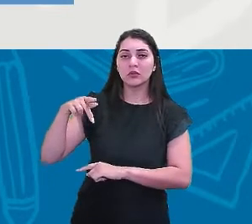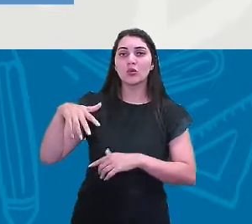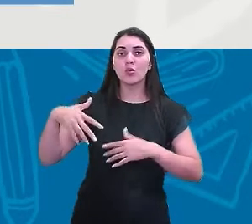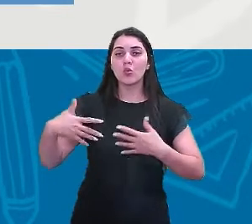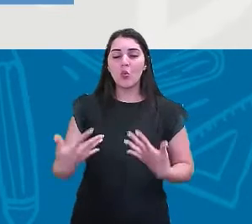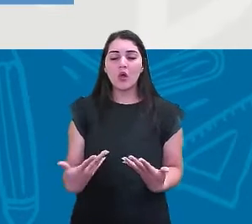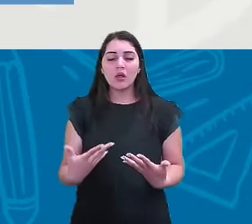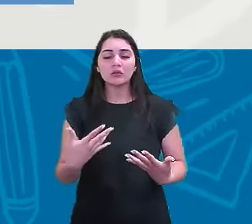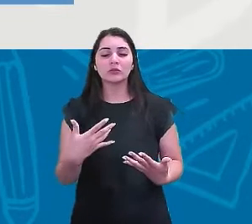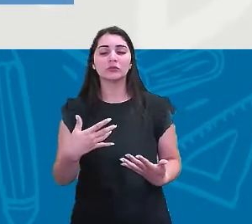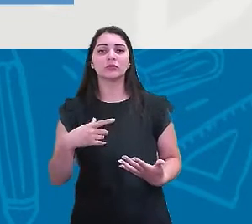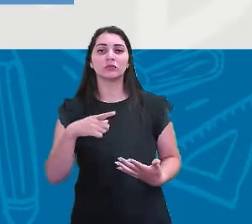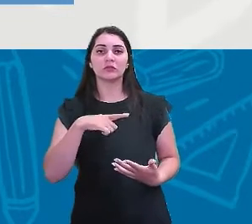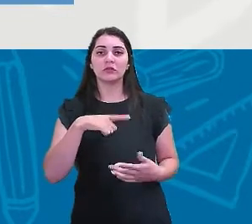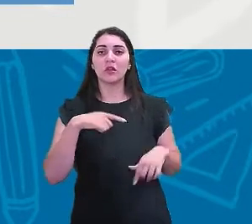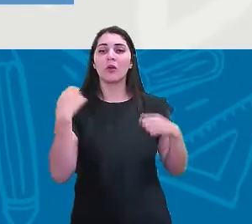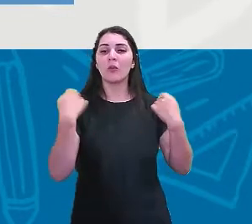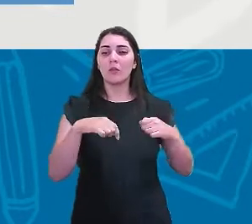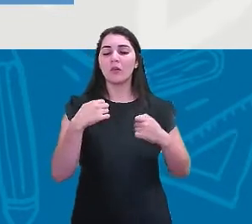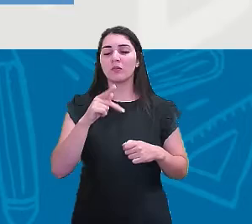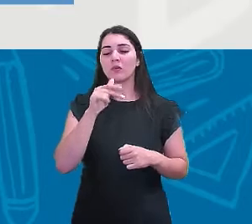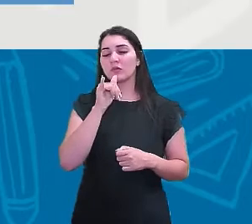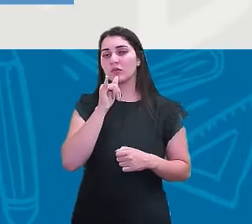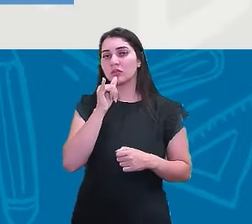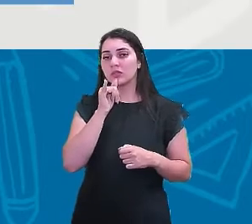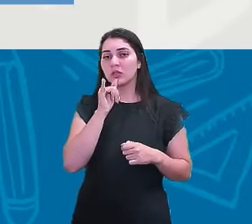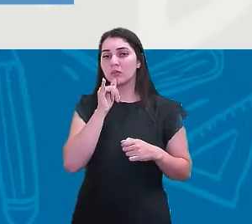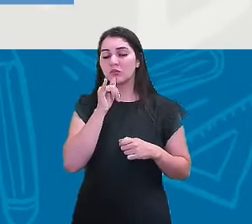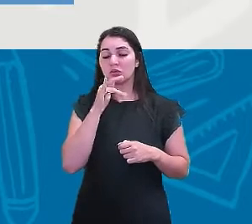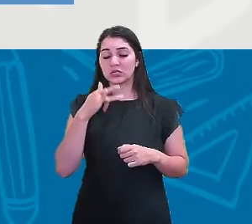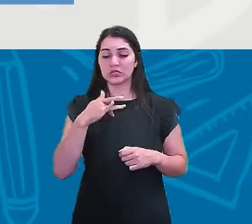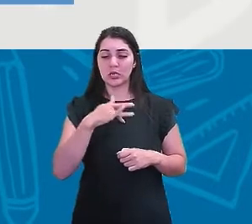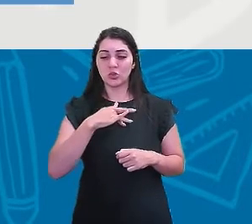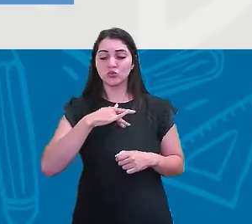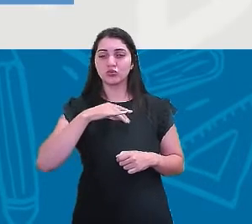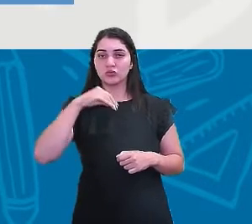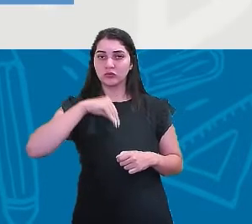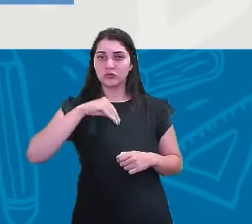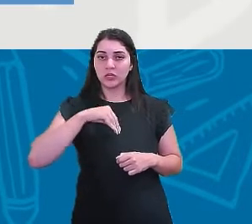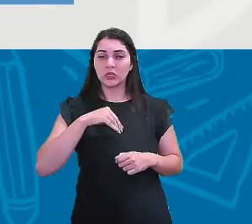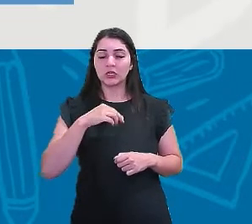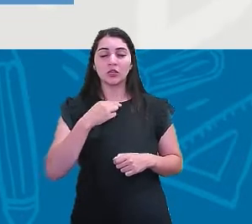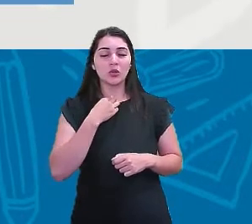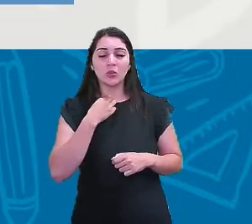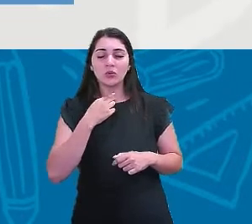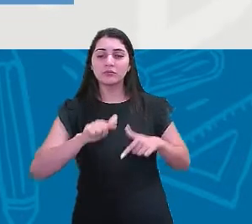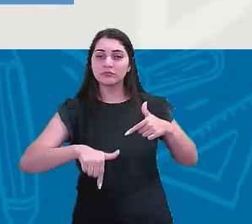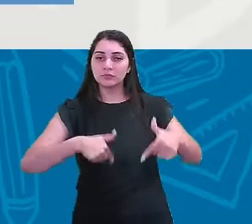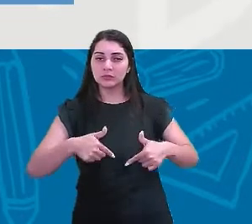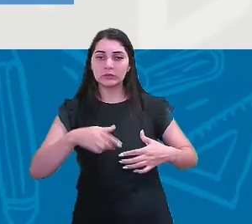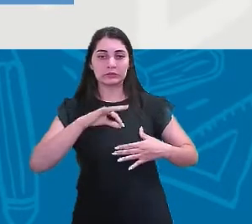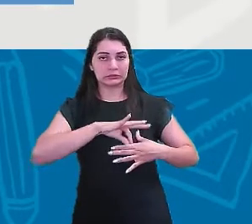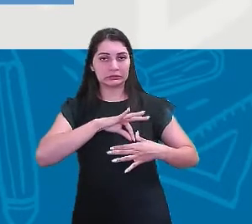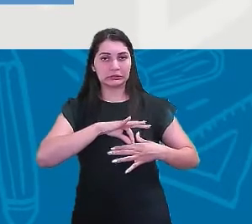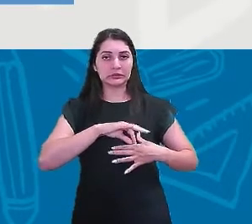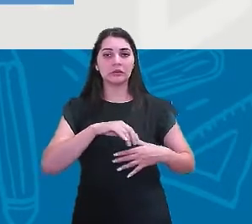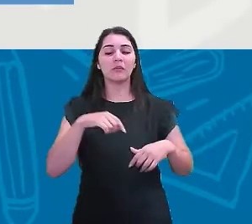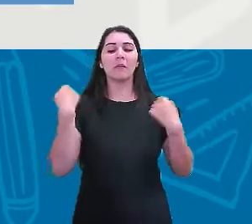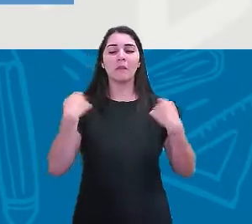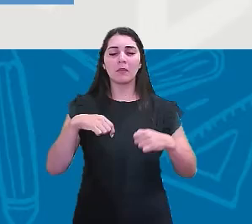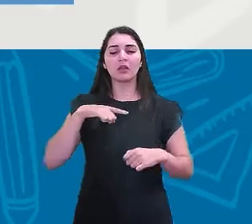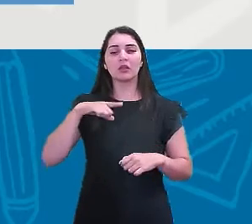quando eu tiver numa necessidade física de saúde, eu não puder me sustentar, tem que haver um direito que me resguarde